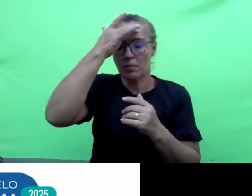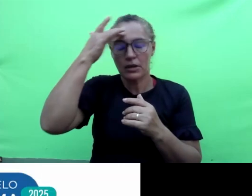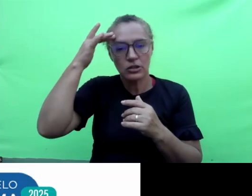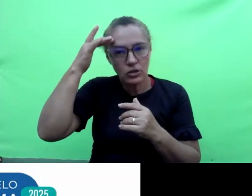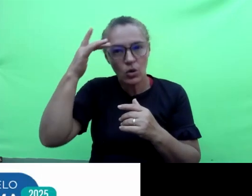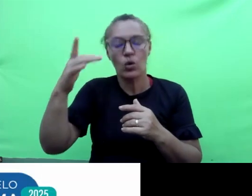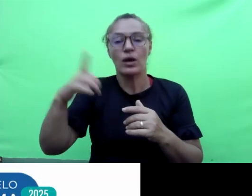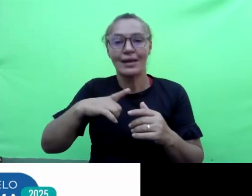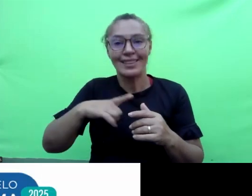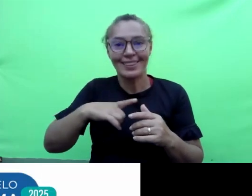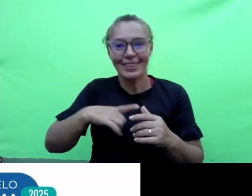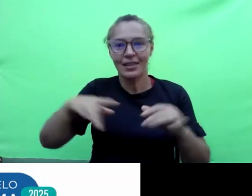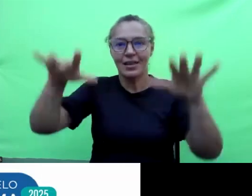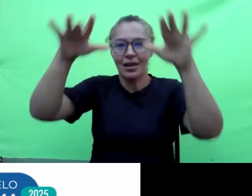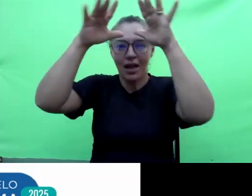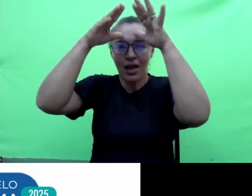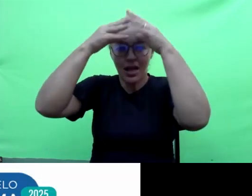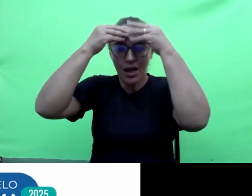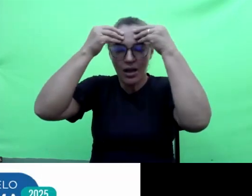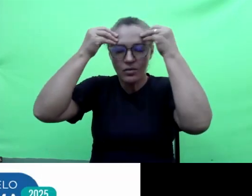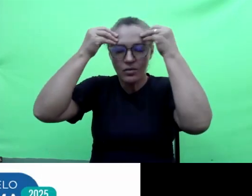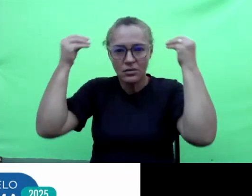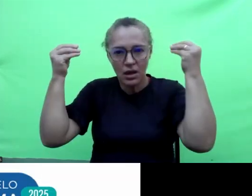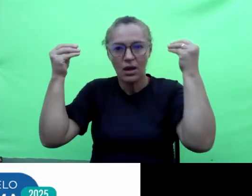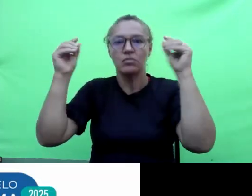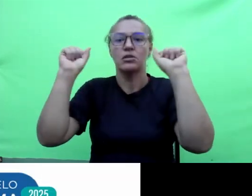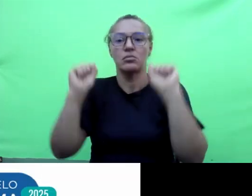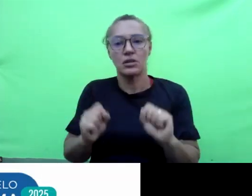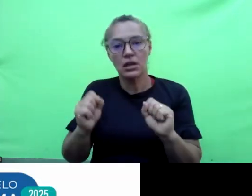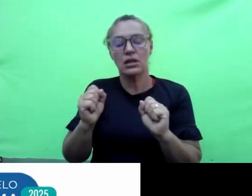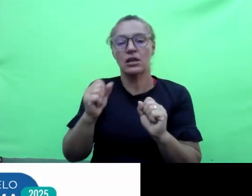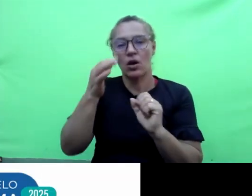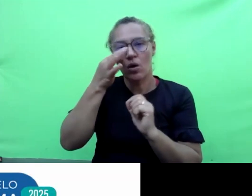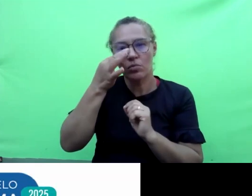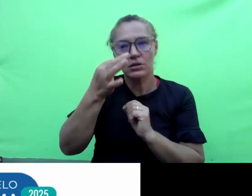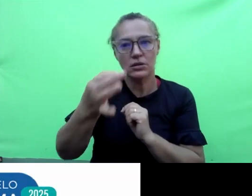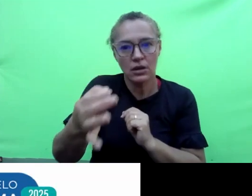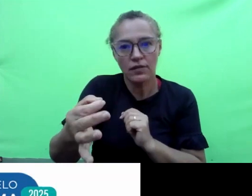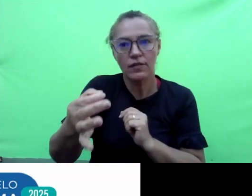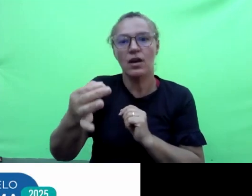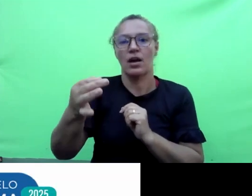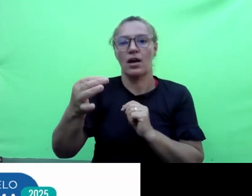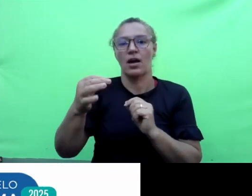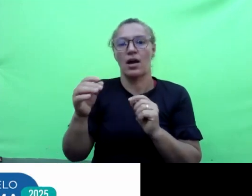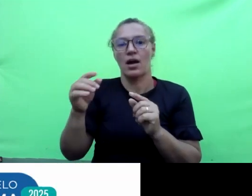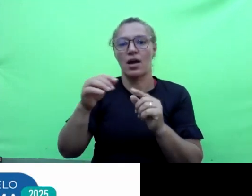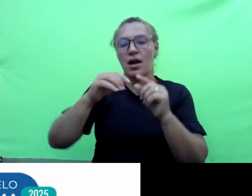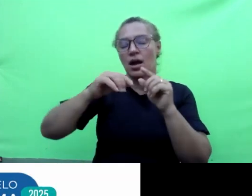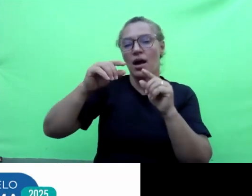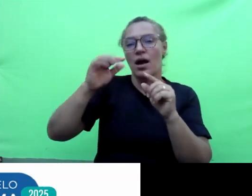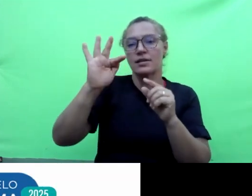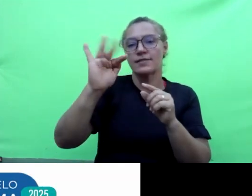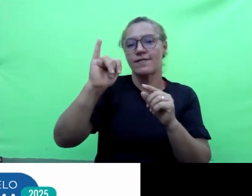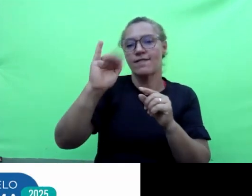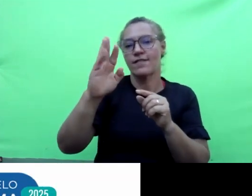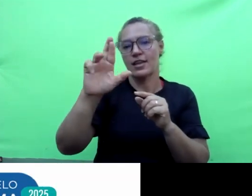doença, poderia-se observar alguma redução da medida da camada de fibras nervosas, né? Mas esse é um